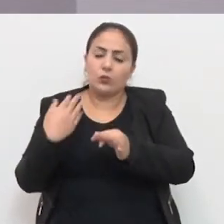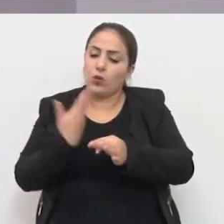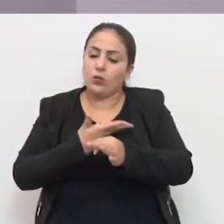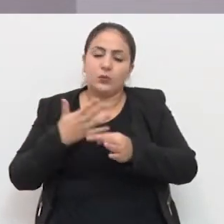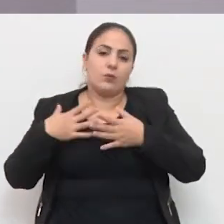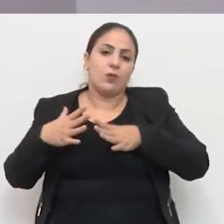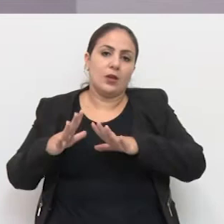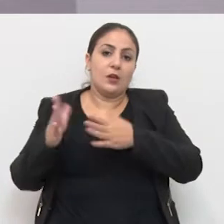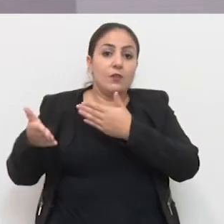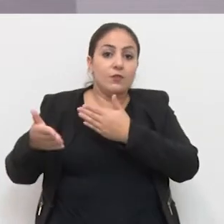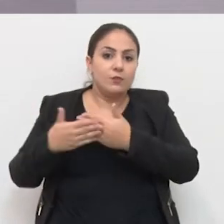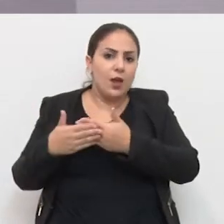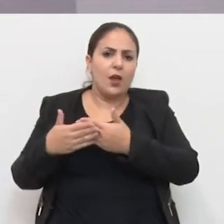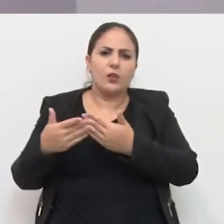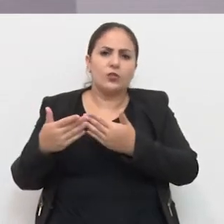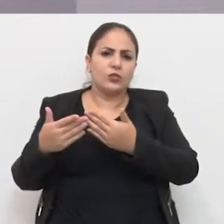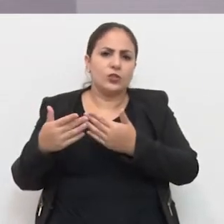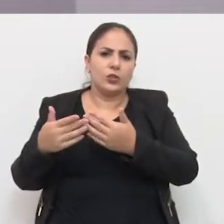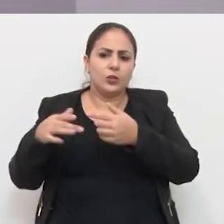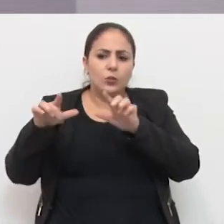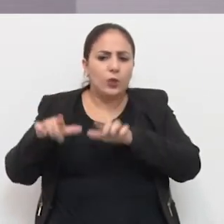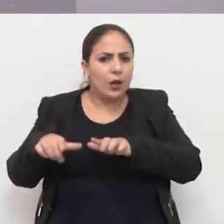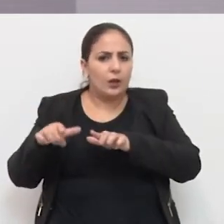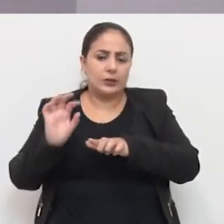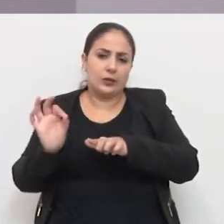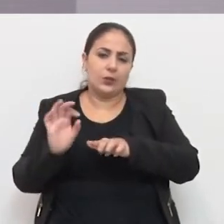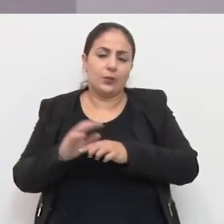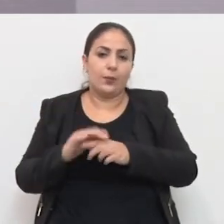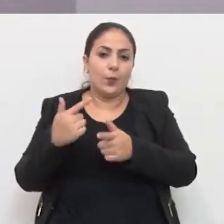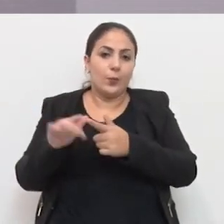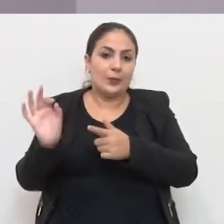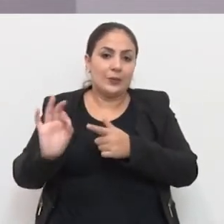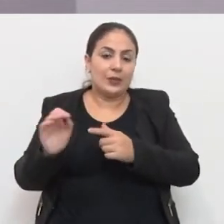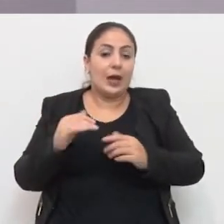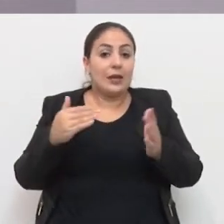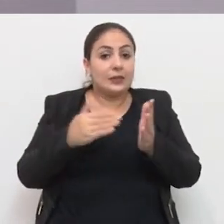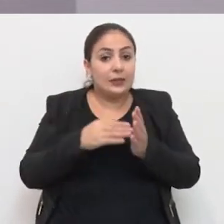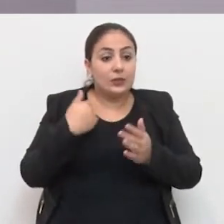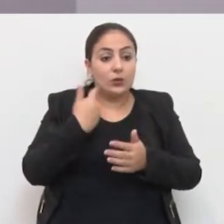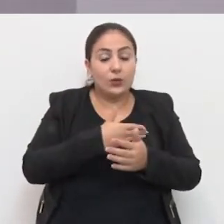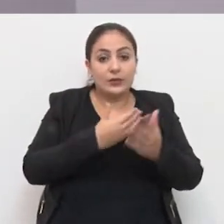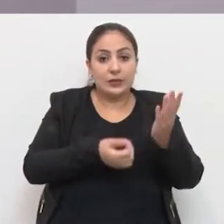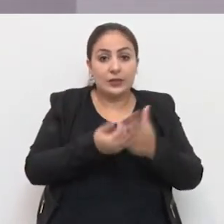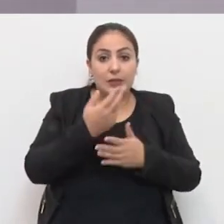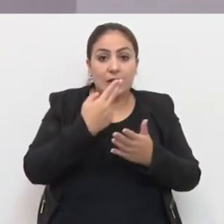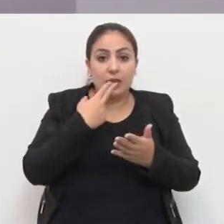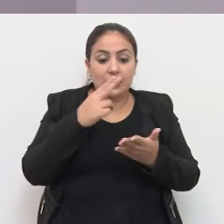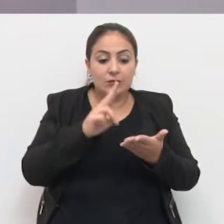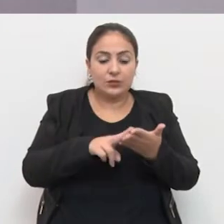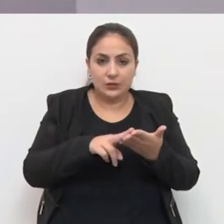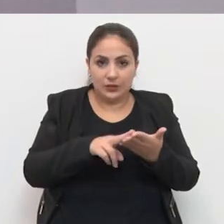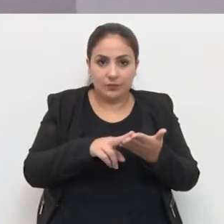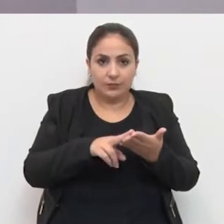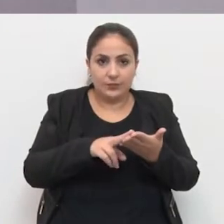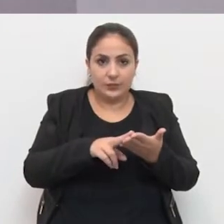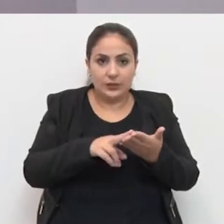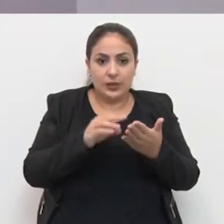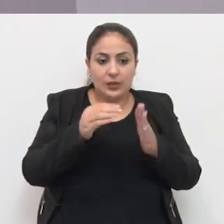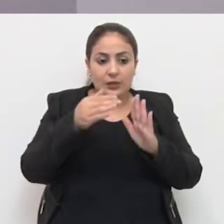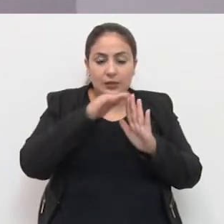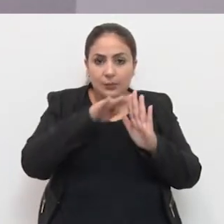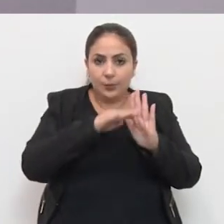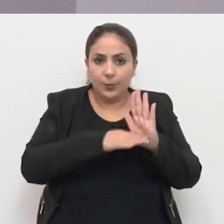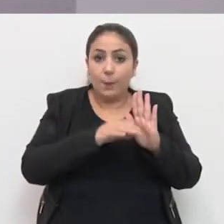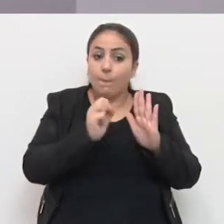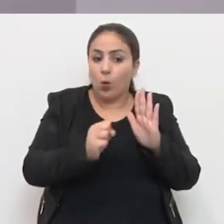feche um estabelecimento ou que crie algum outro problema, até montarmos essa cartilha educativa, né, permitindo o que